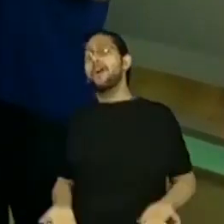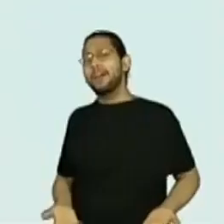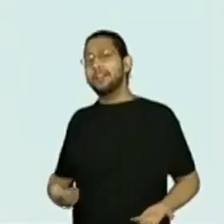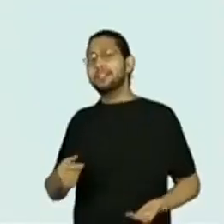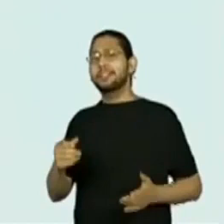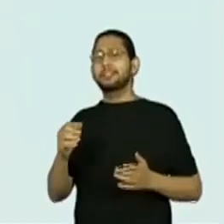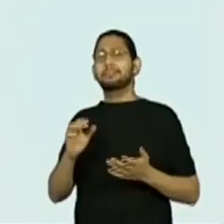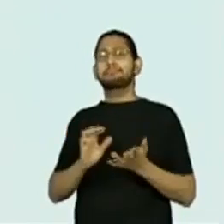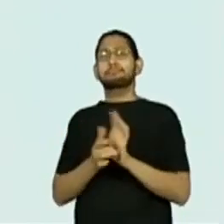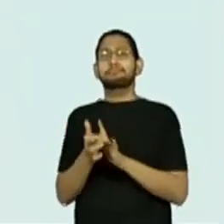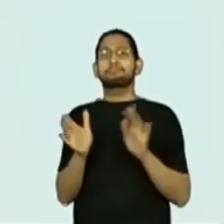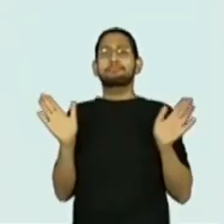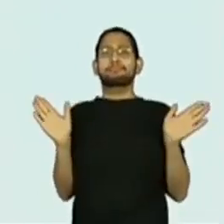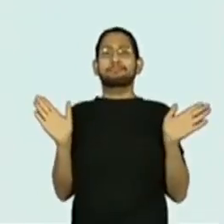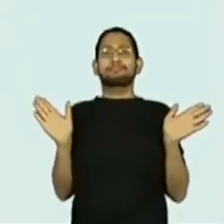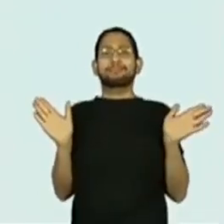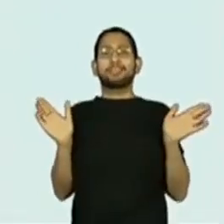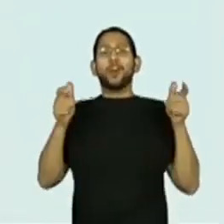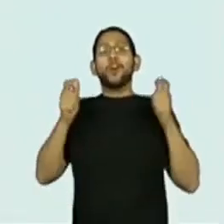lá.